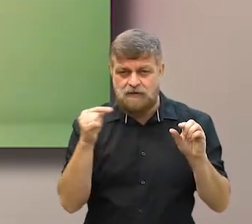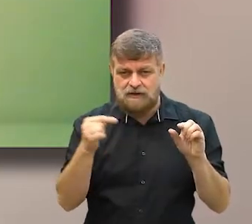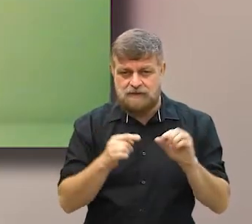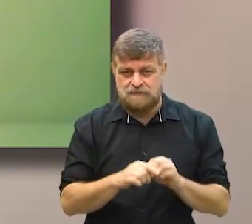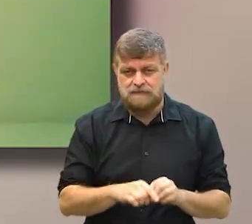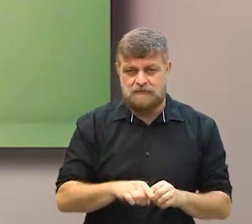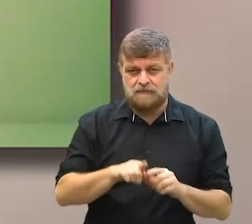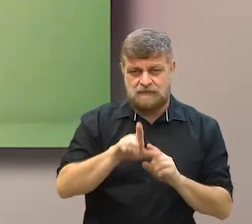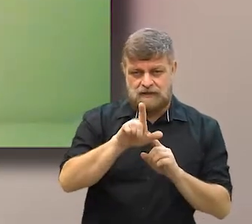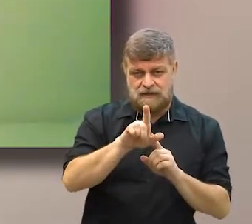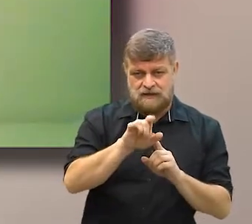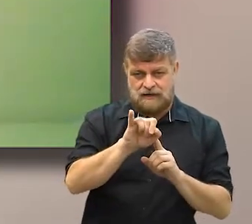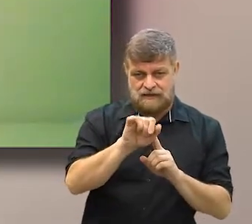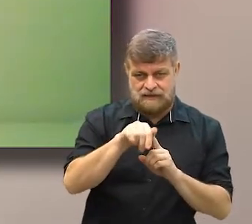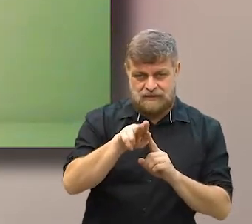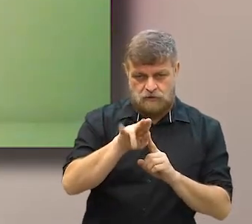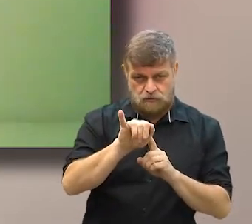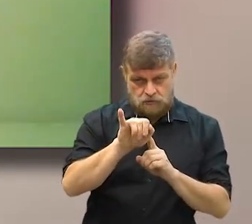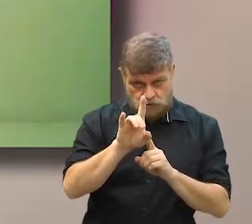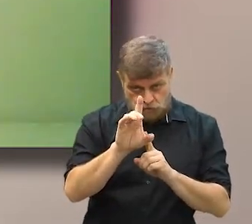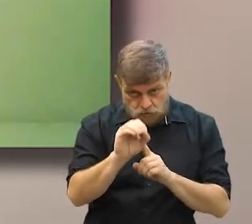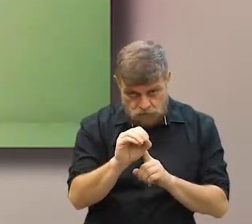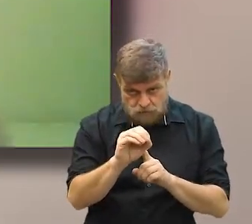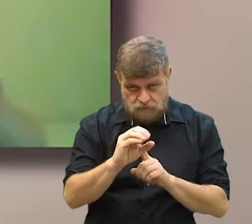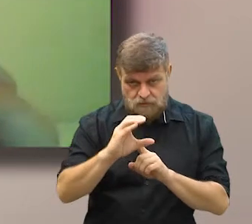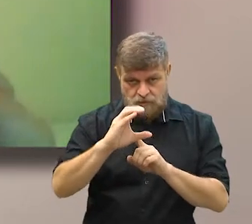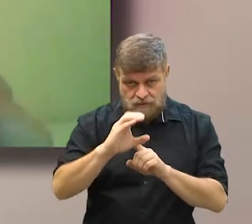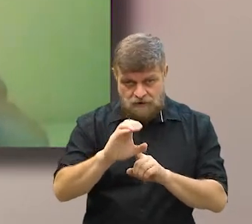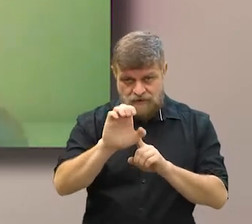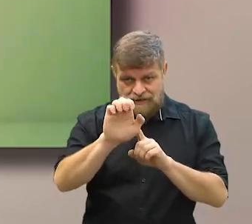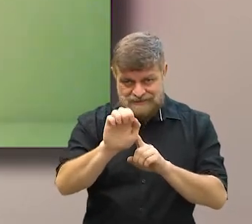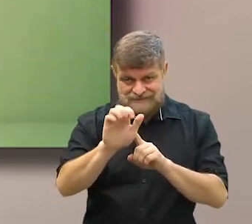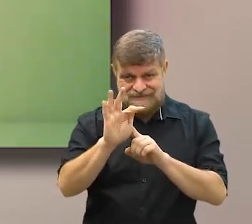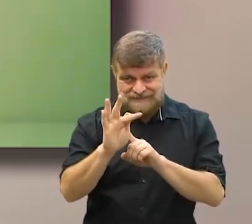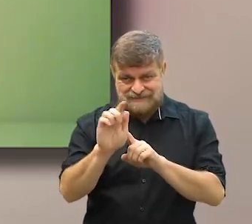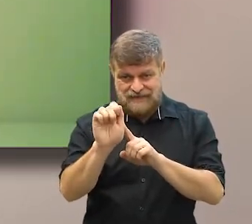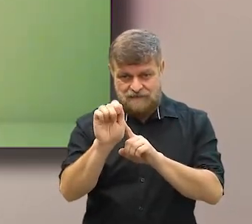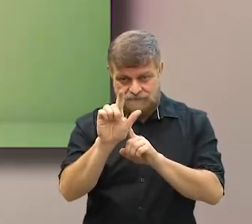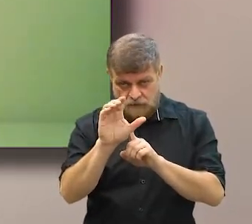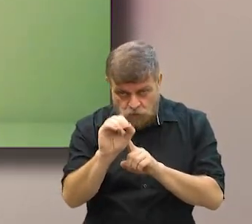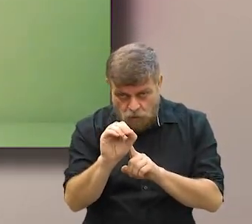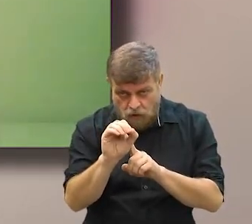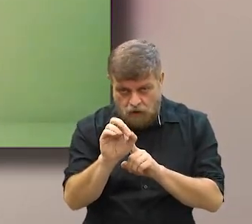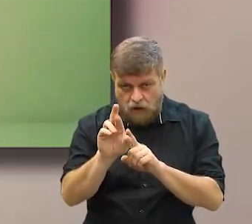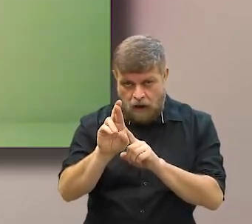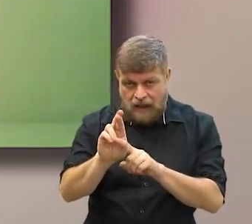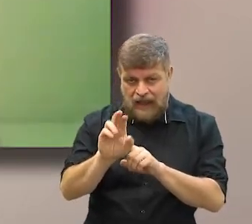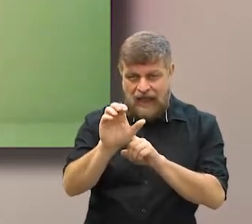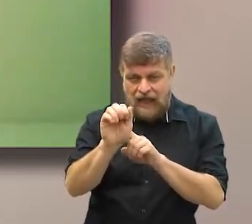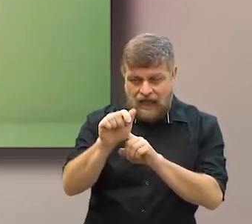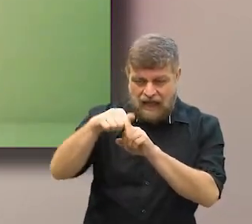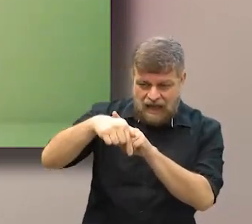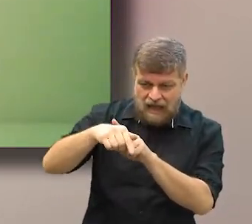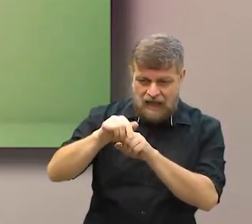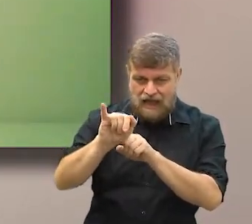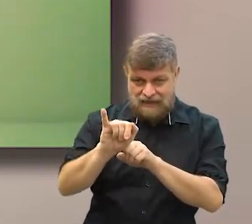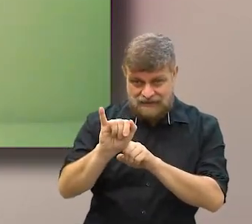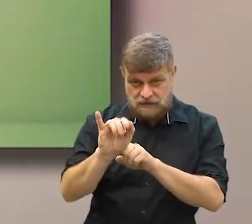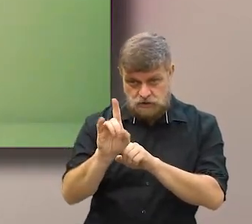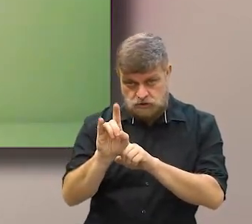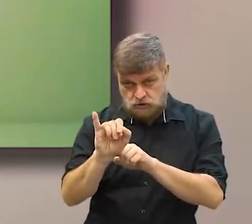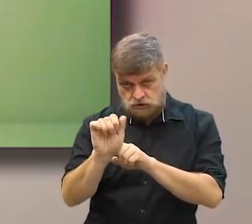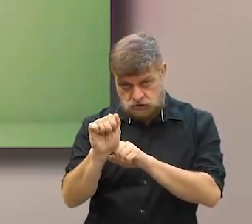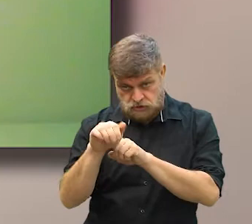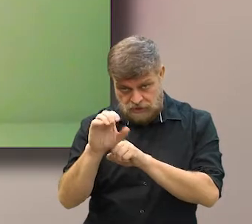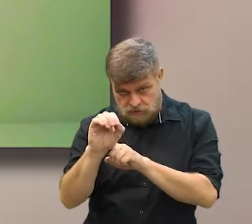líquido cefalorraquidiano. Esse líquido ele tem umas substâncias especiais, umas estruturas especiais